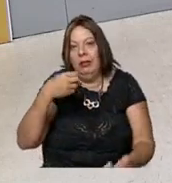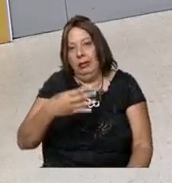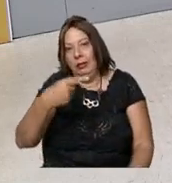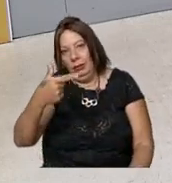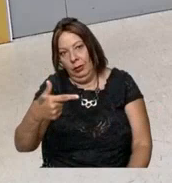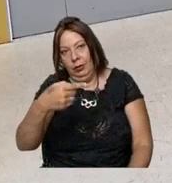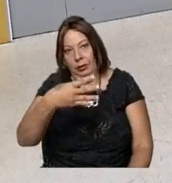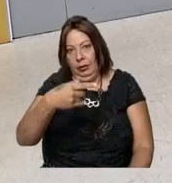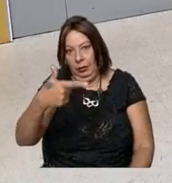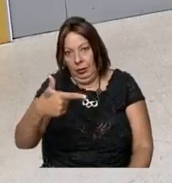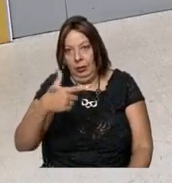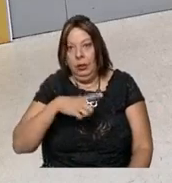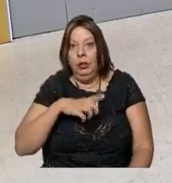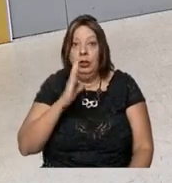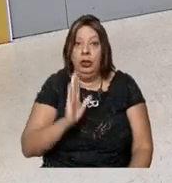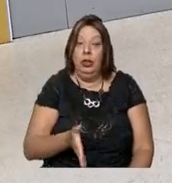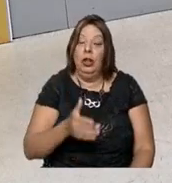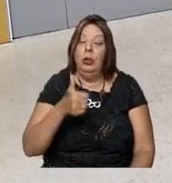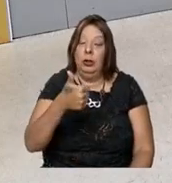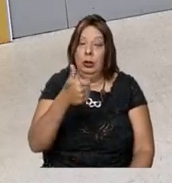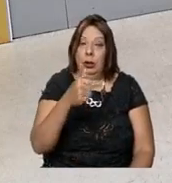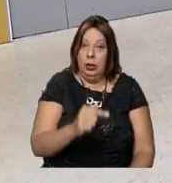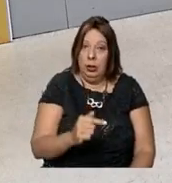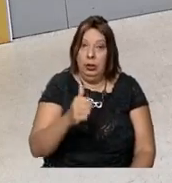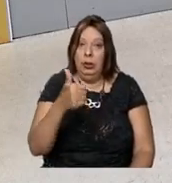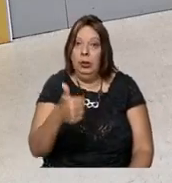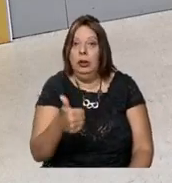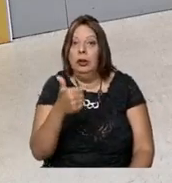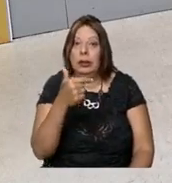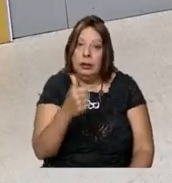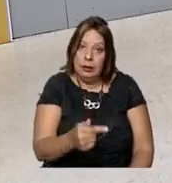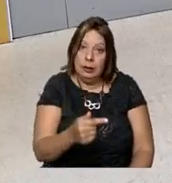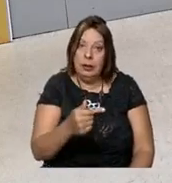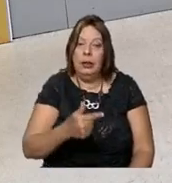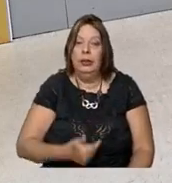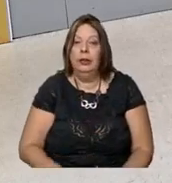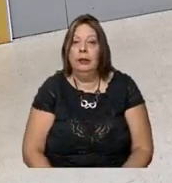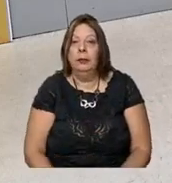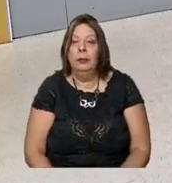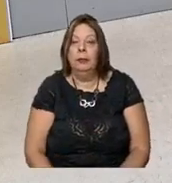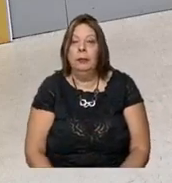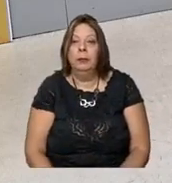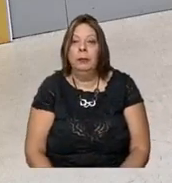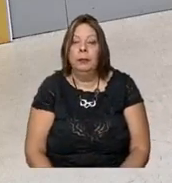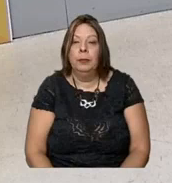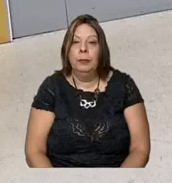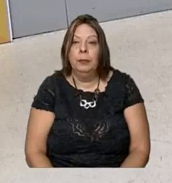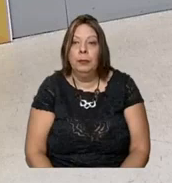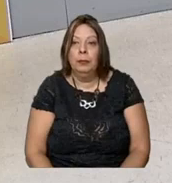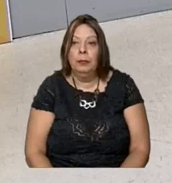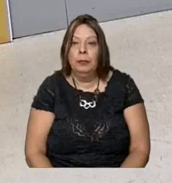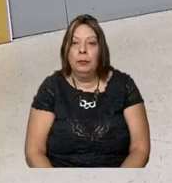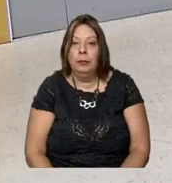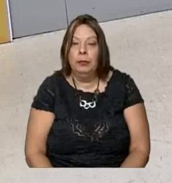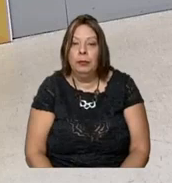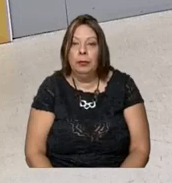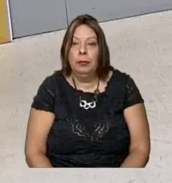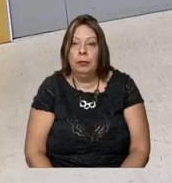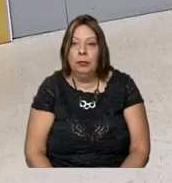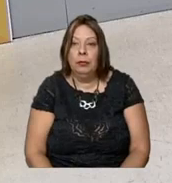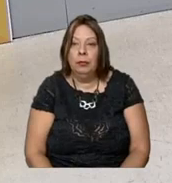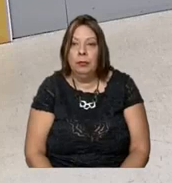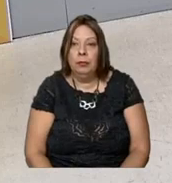o 42 e já tem para chamar o 17, 17, marque aí, 17,